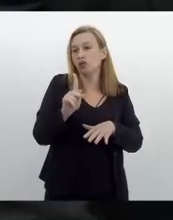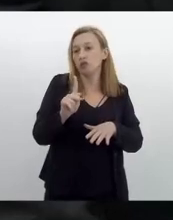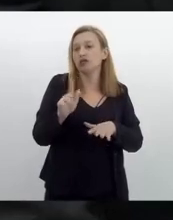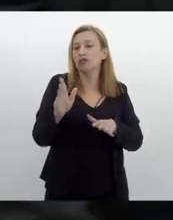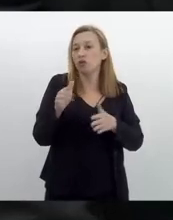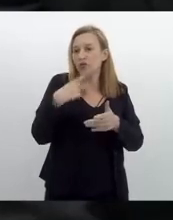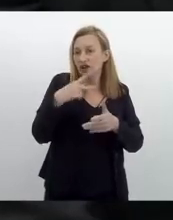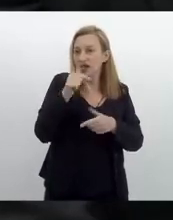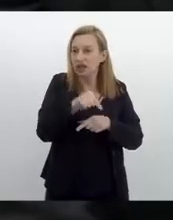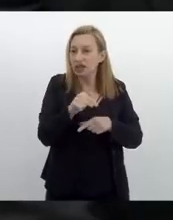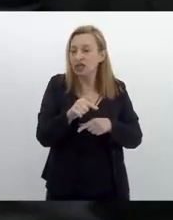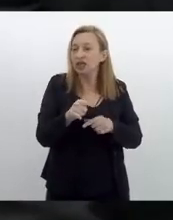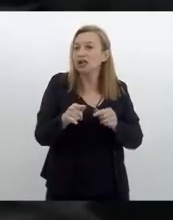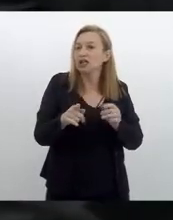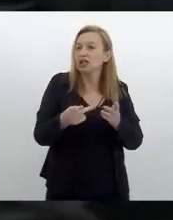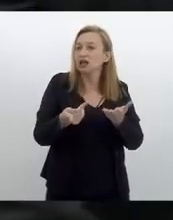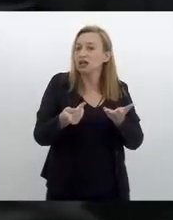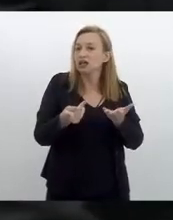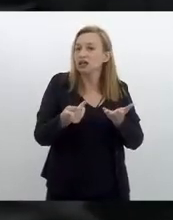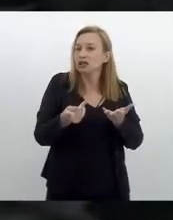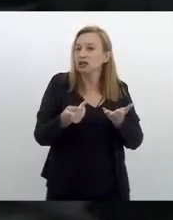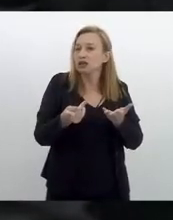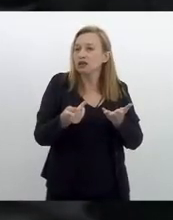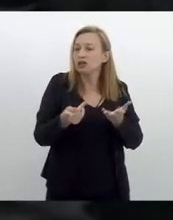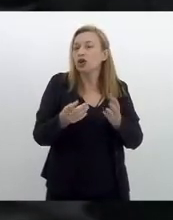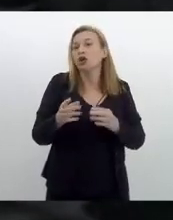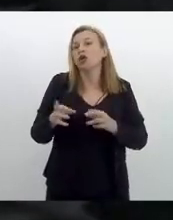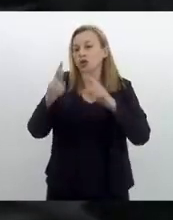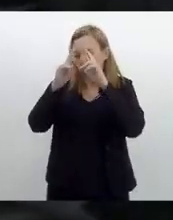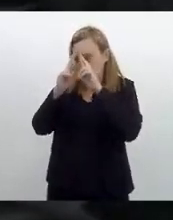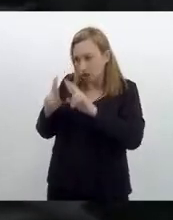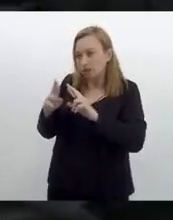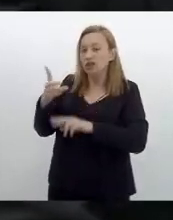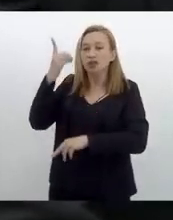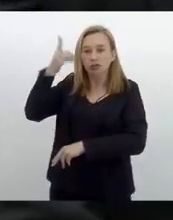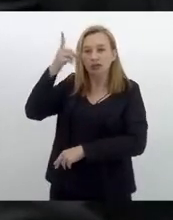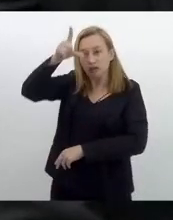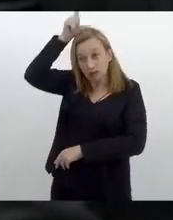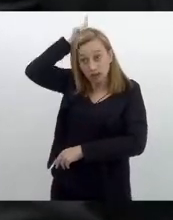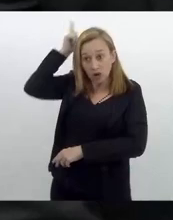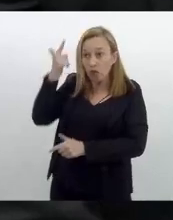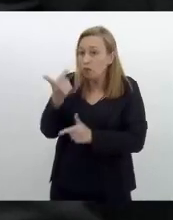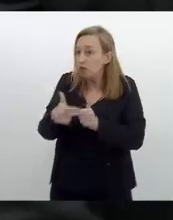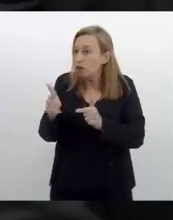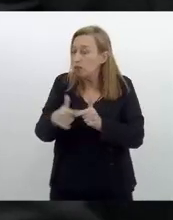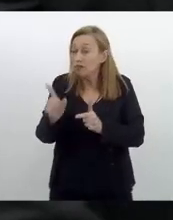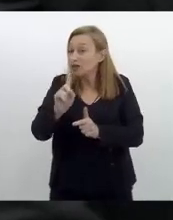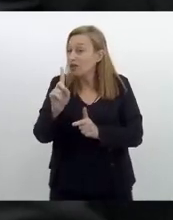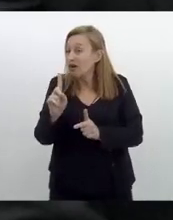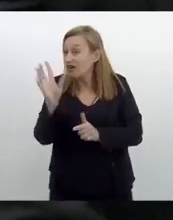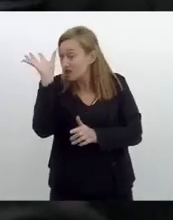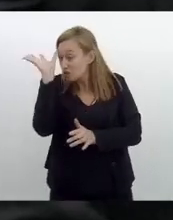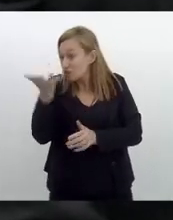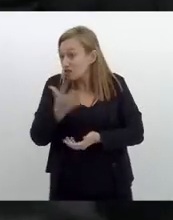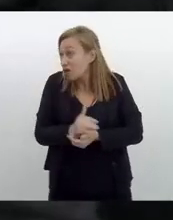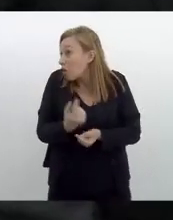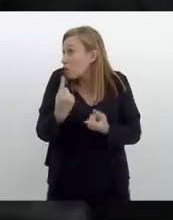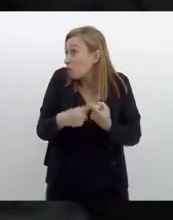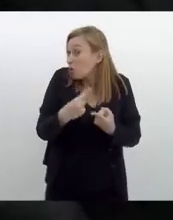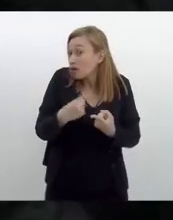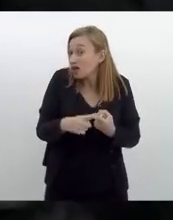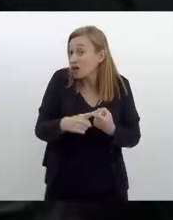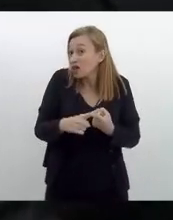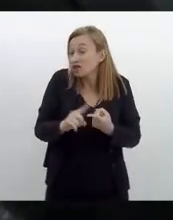aqui, ele, na proposição, deputado Luiz Paulo, com todo respeito à vossa excelência, o problema não é resolvido, porque ele não